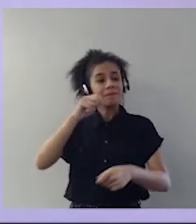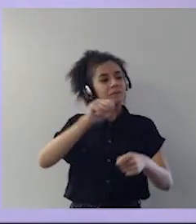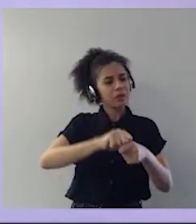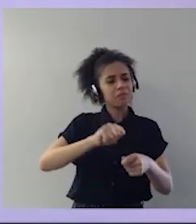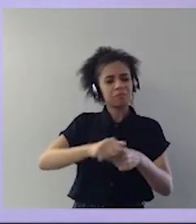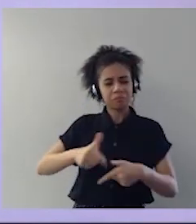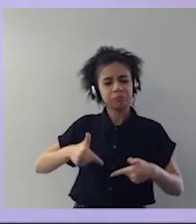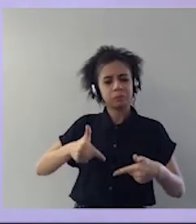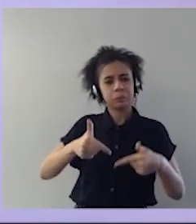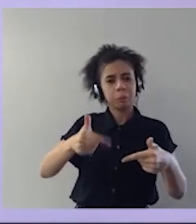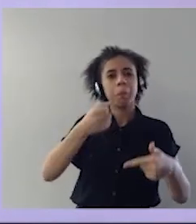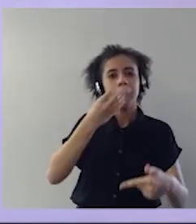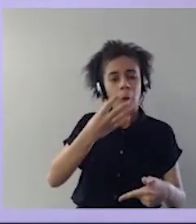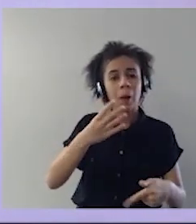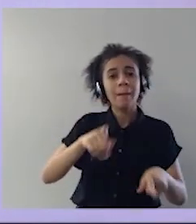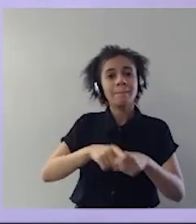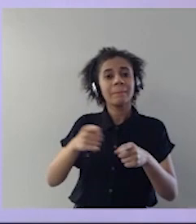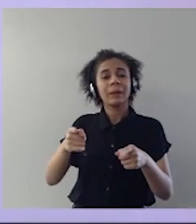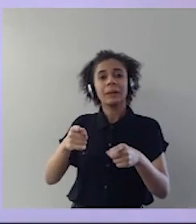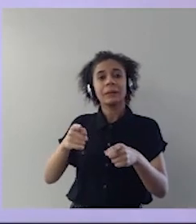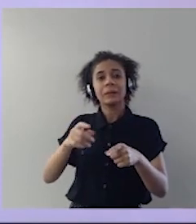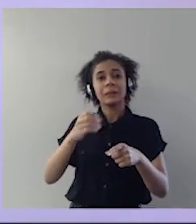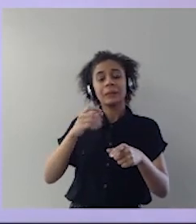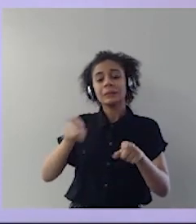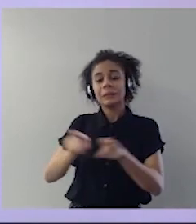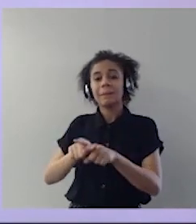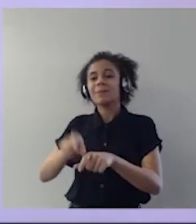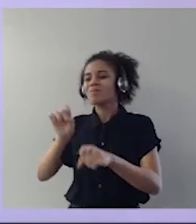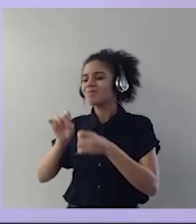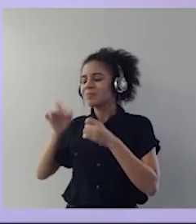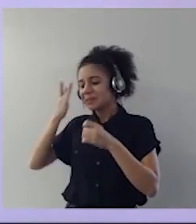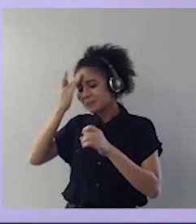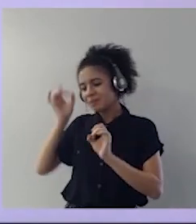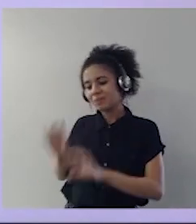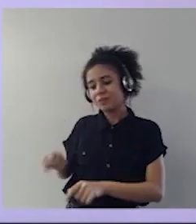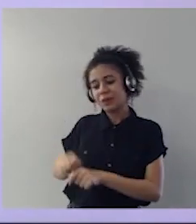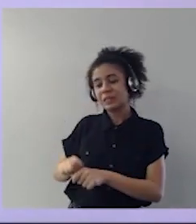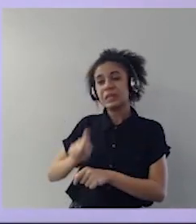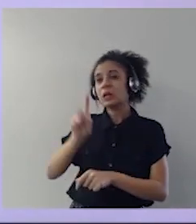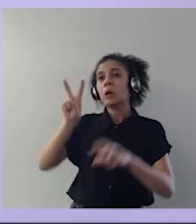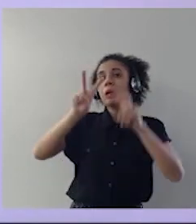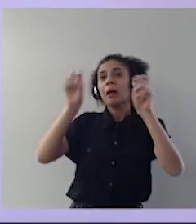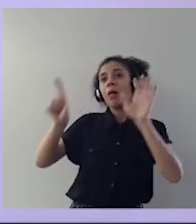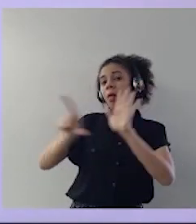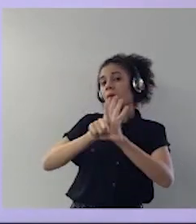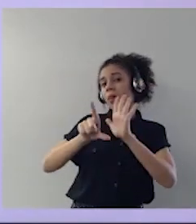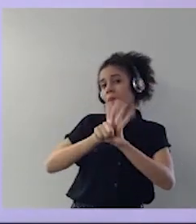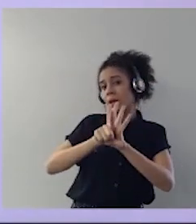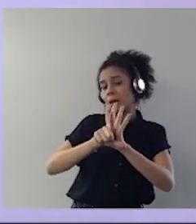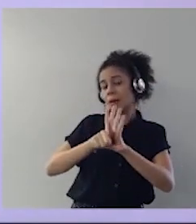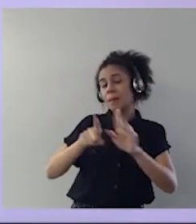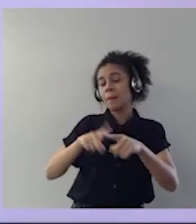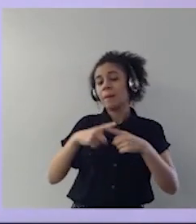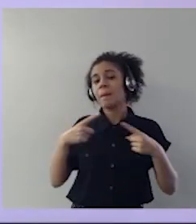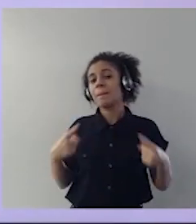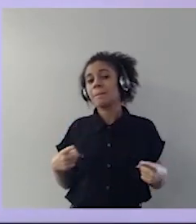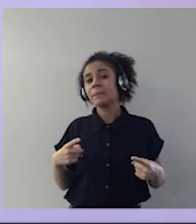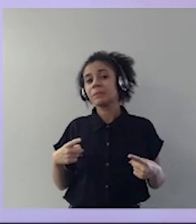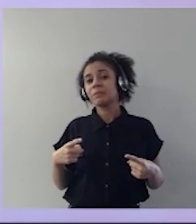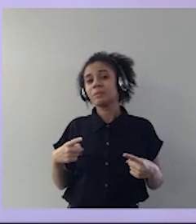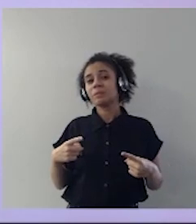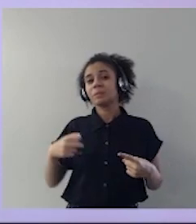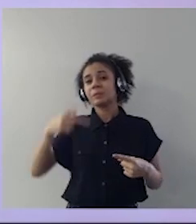fazer muita coisa não em virtude de lei, mas em razão, boa parte das vezes, de